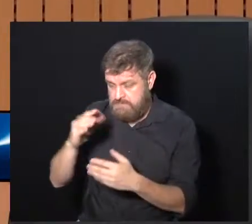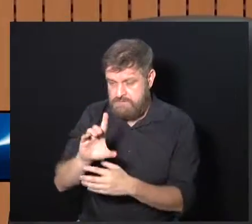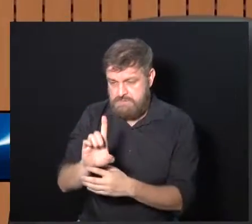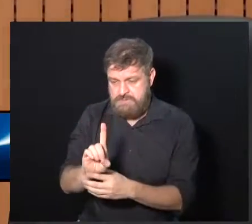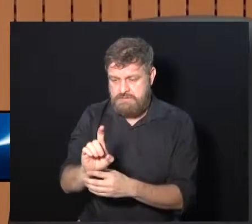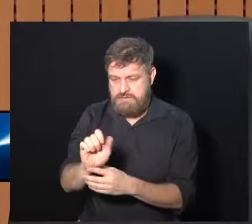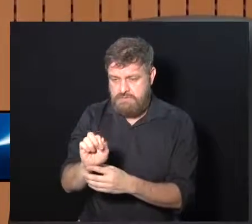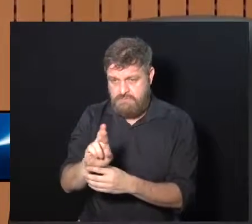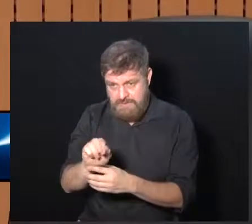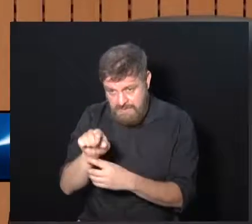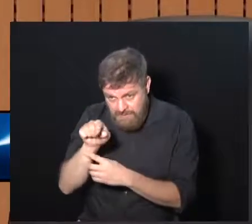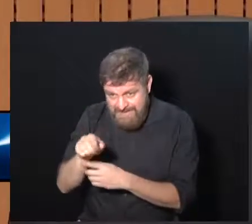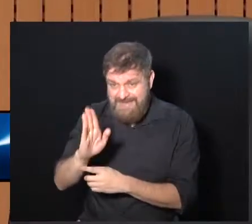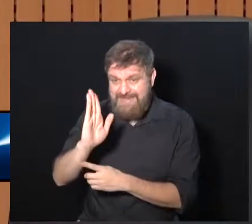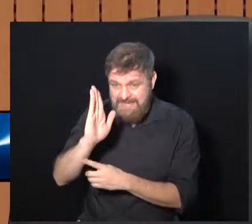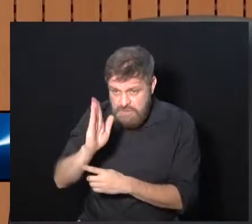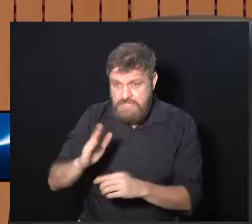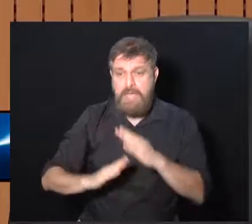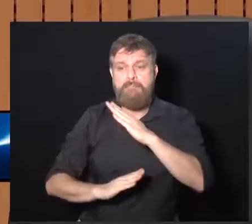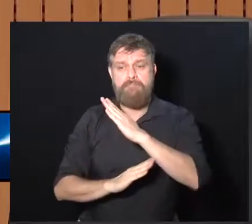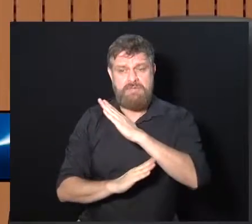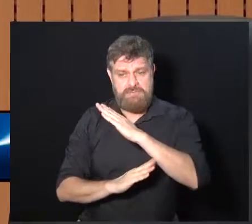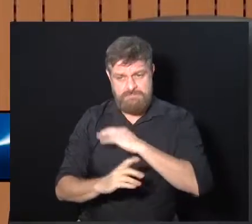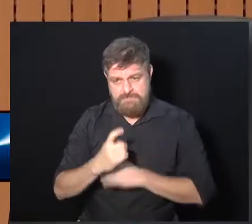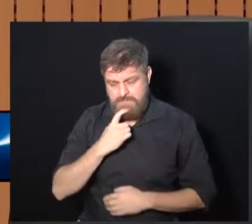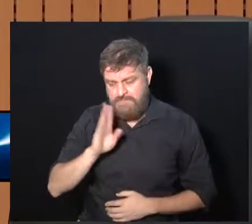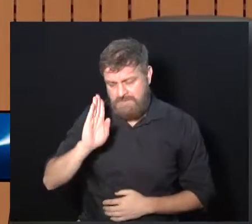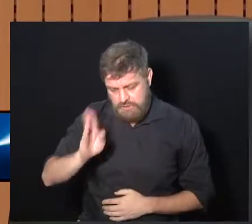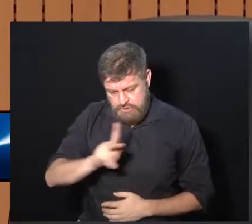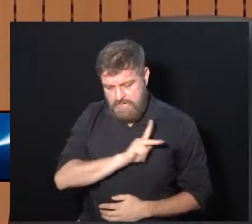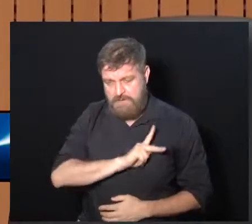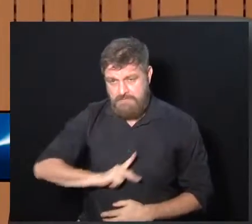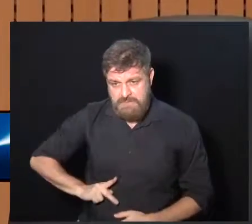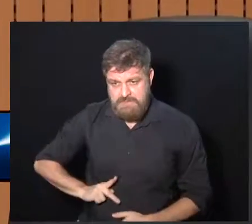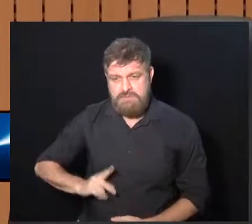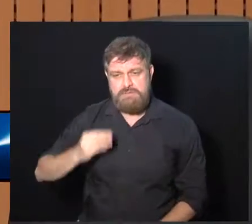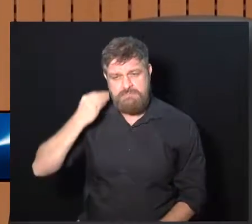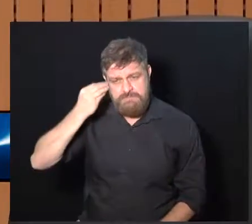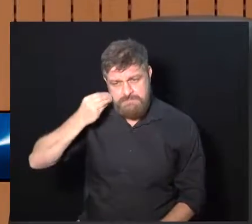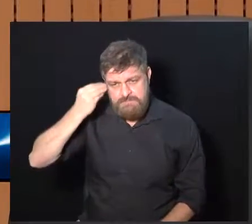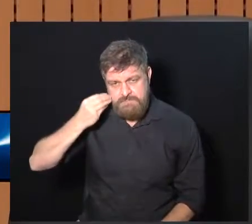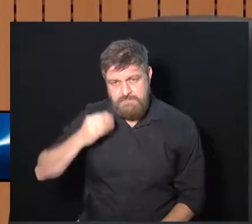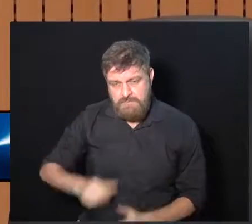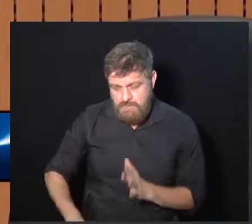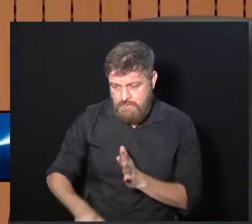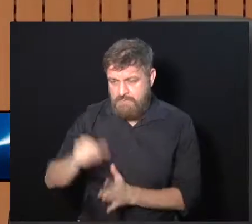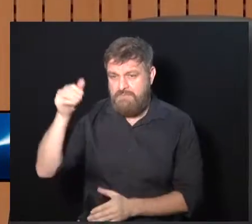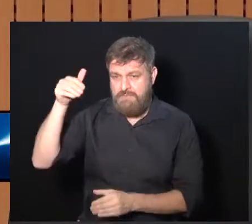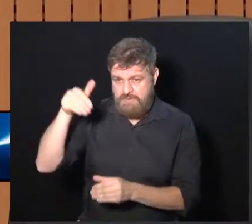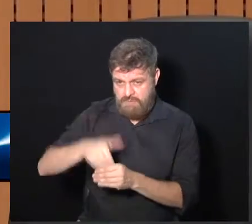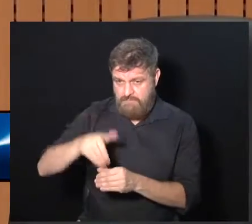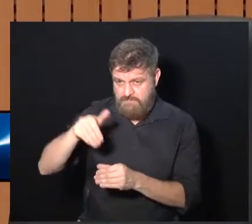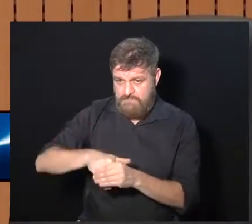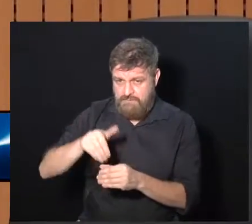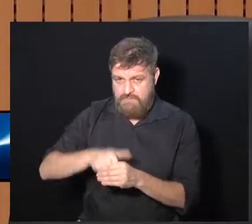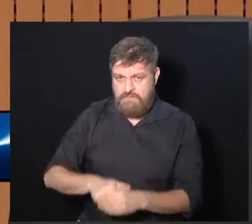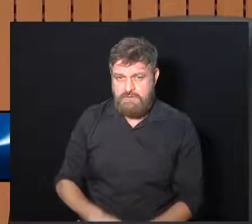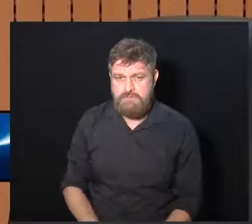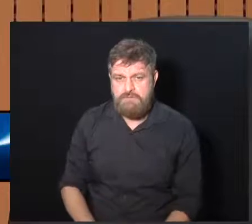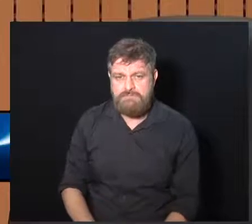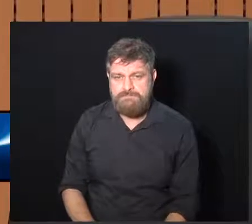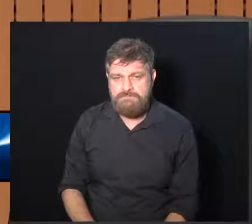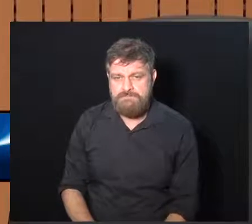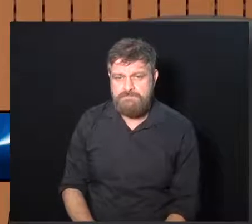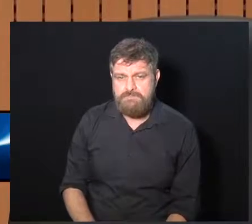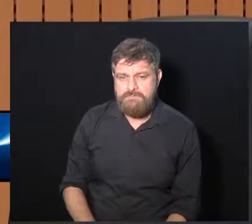foi presidente desta casa e, inclusive, meu primeiro voto aqui nessa casa foi justamente